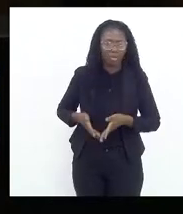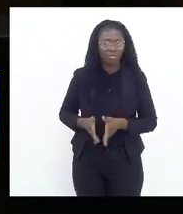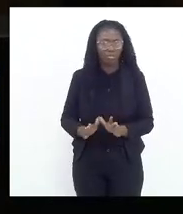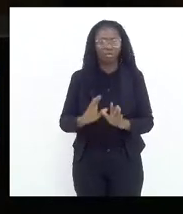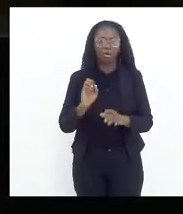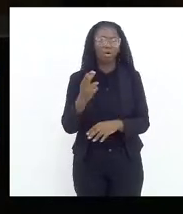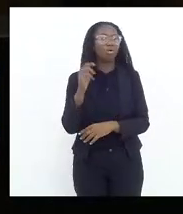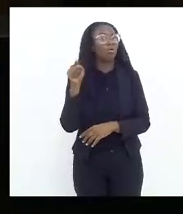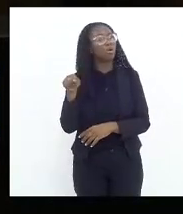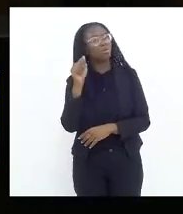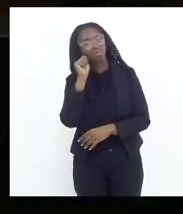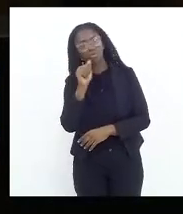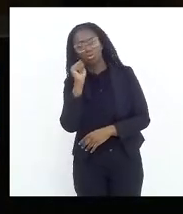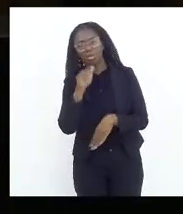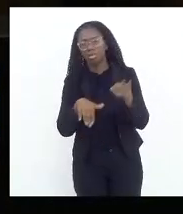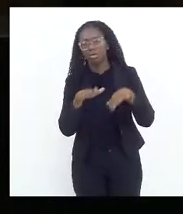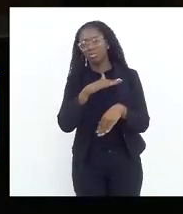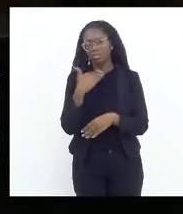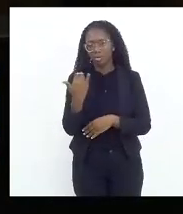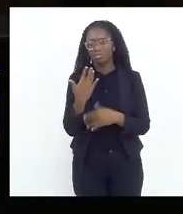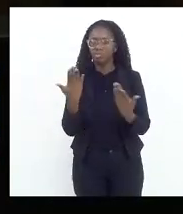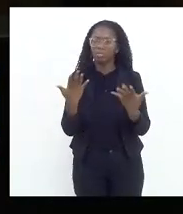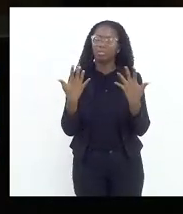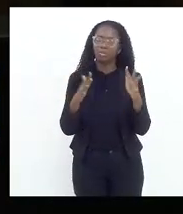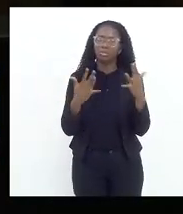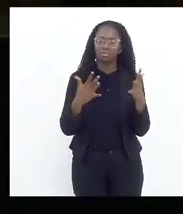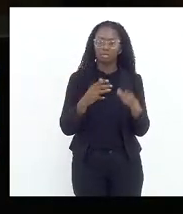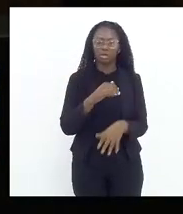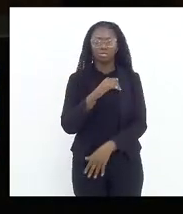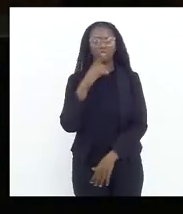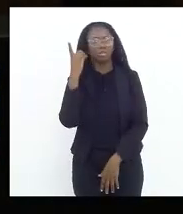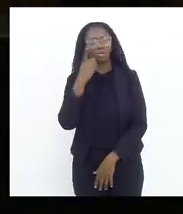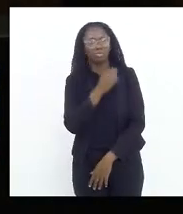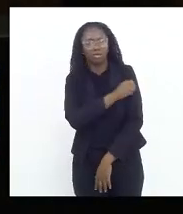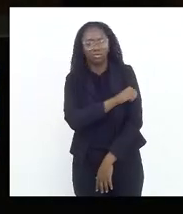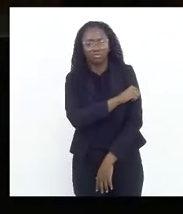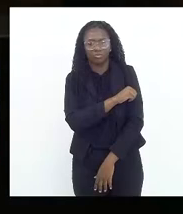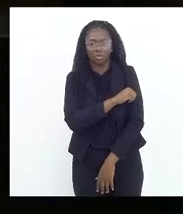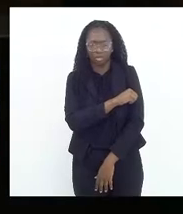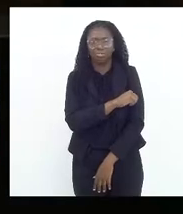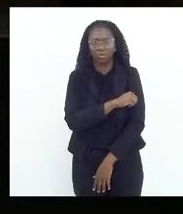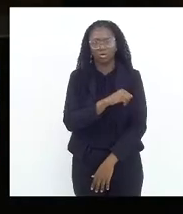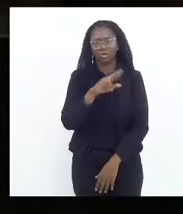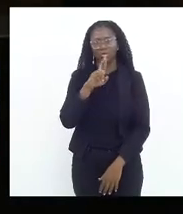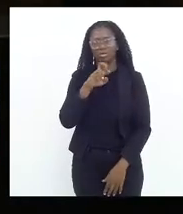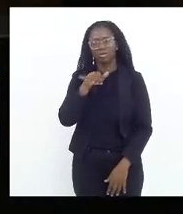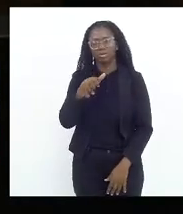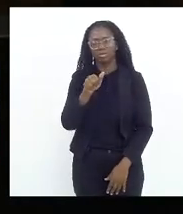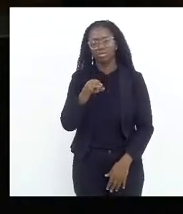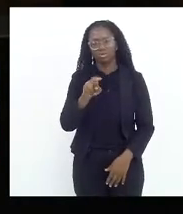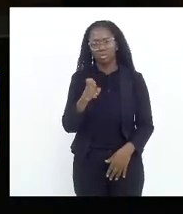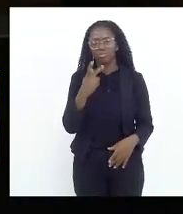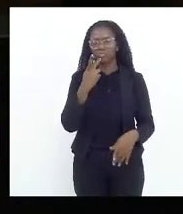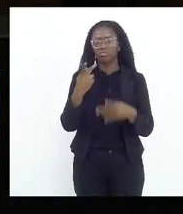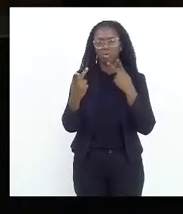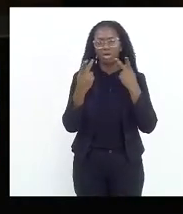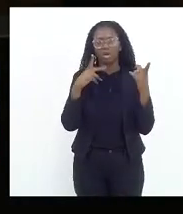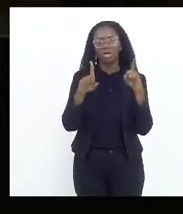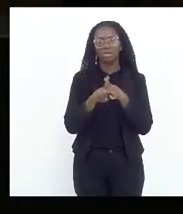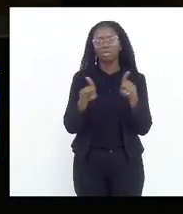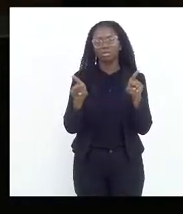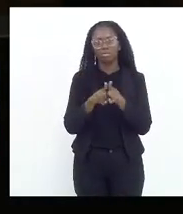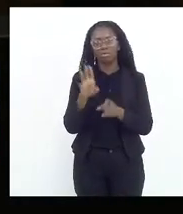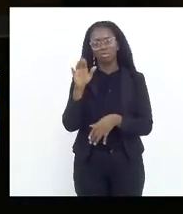venha a falecer. Então, quero parabenizar a deputada enfermeira Rejane, já dizer do nosso voto favorável a